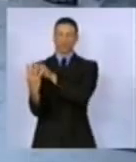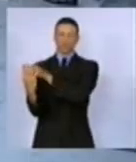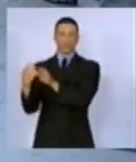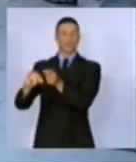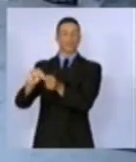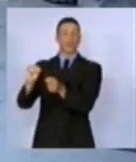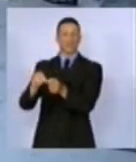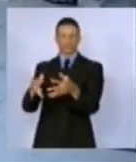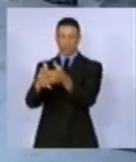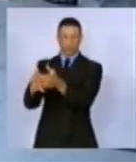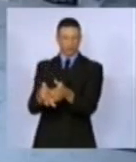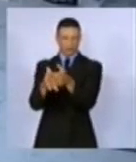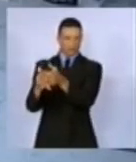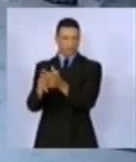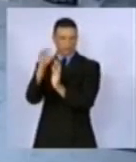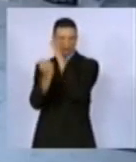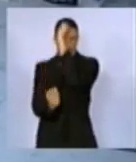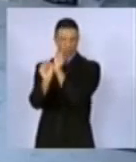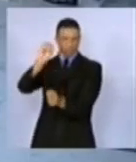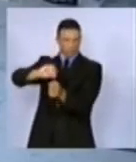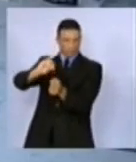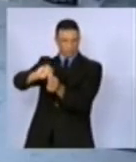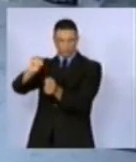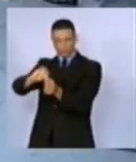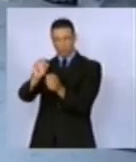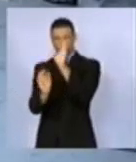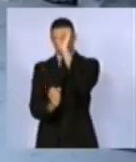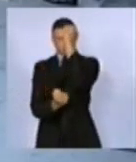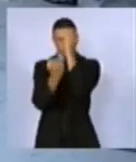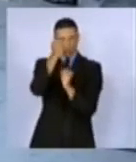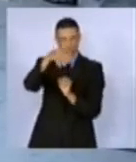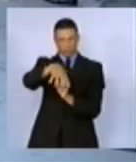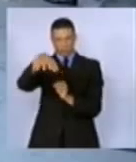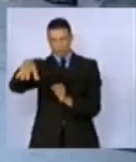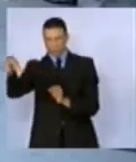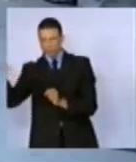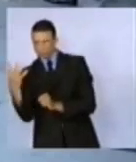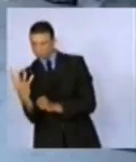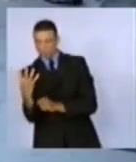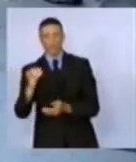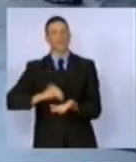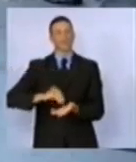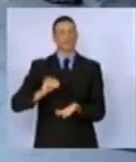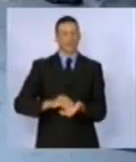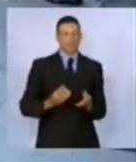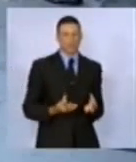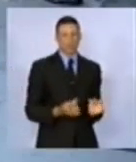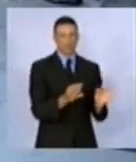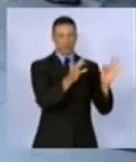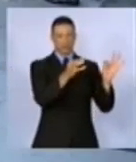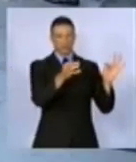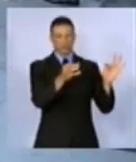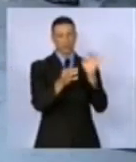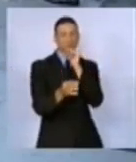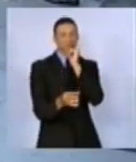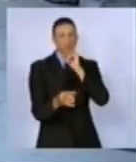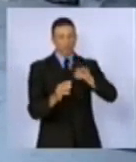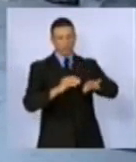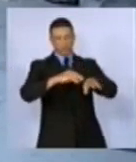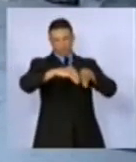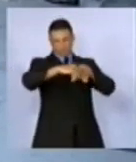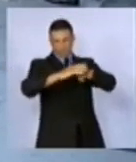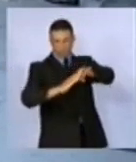como foi muito bem explanado aqui nós ainda não temos a tecnologia paraas áreas maior do que 12% com declividade maior